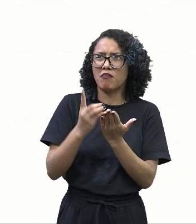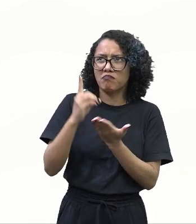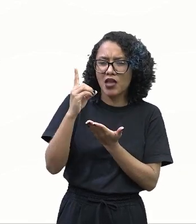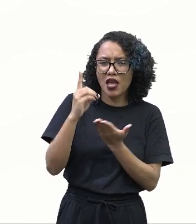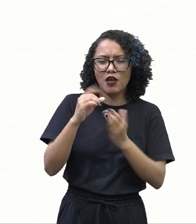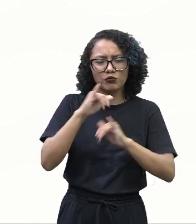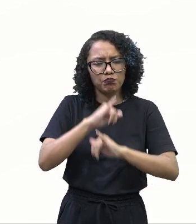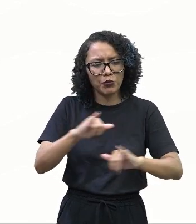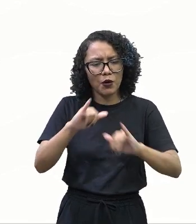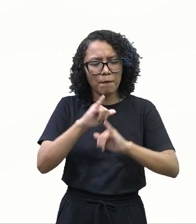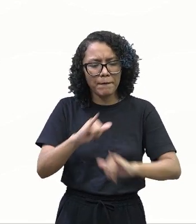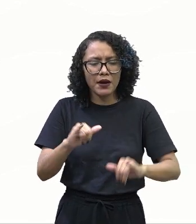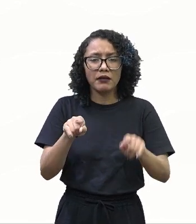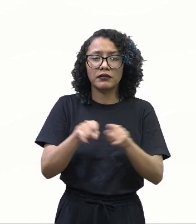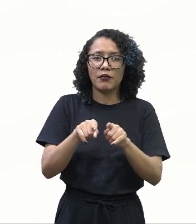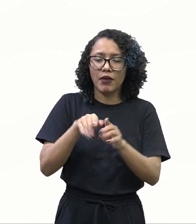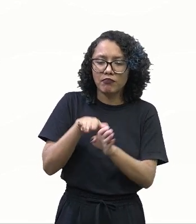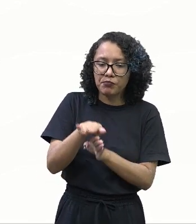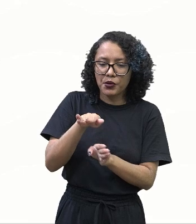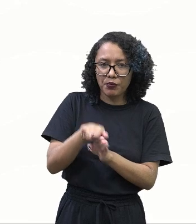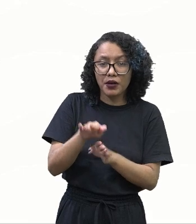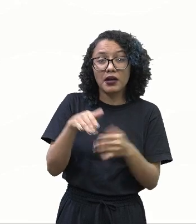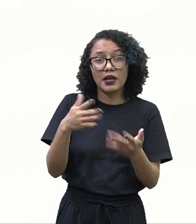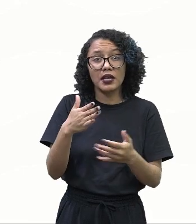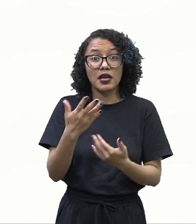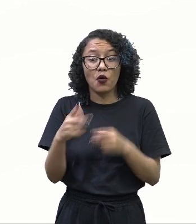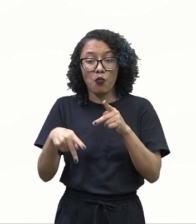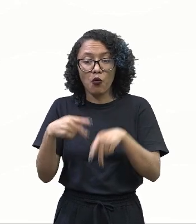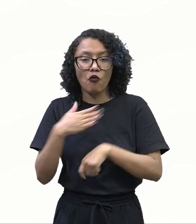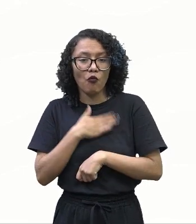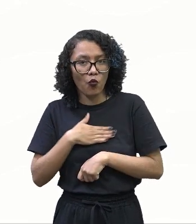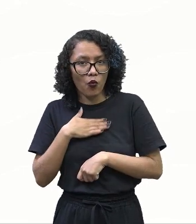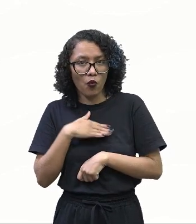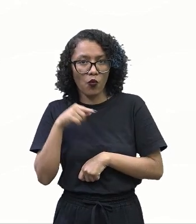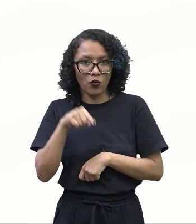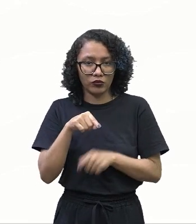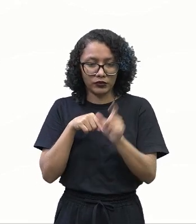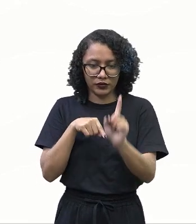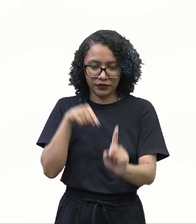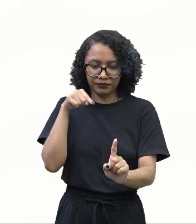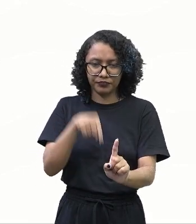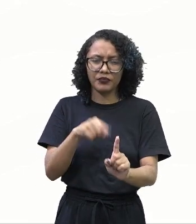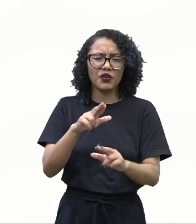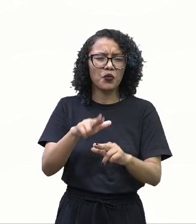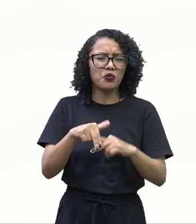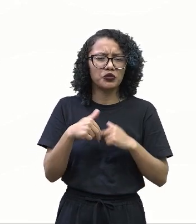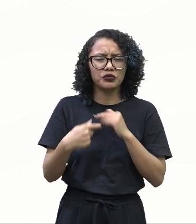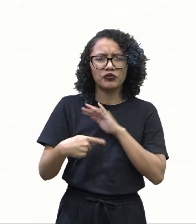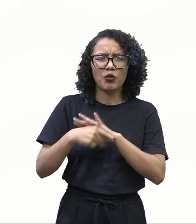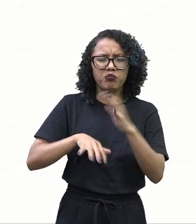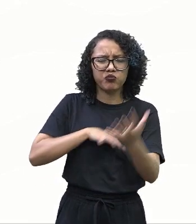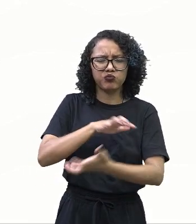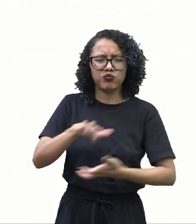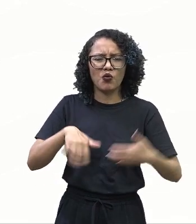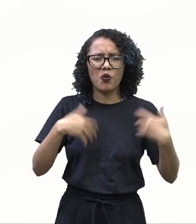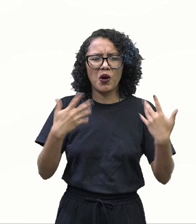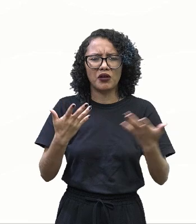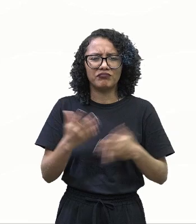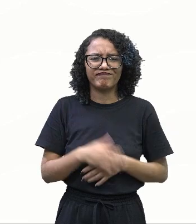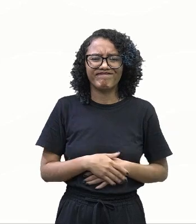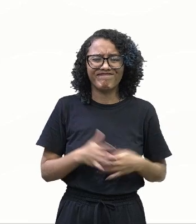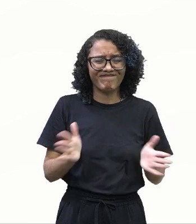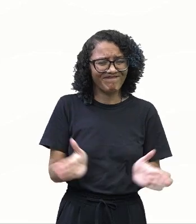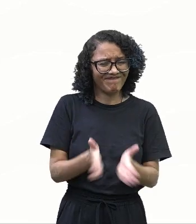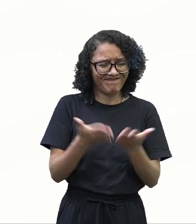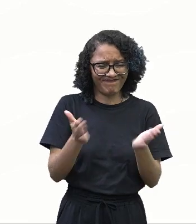um grande prestígio da população. E quais são as causas desse movimento? A gente tem aqui miséria,